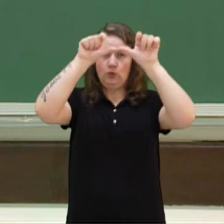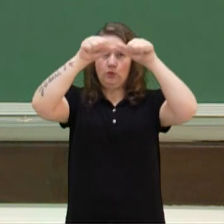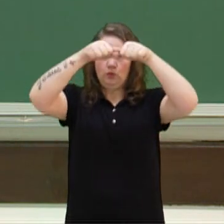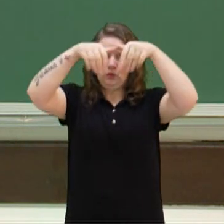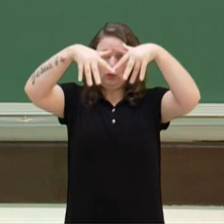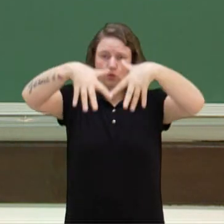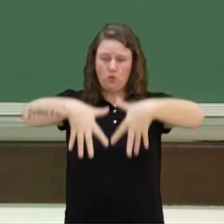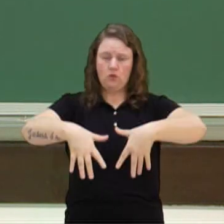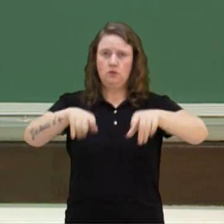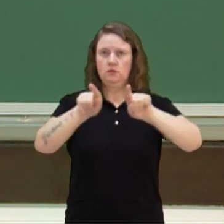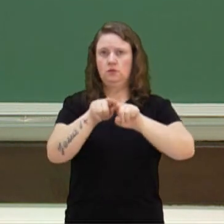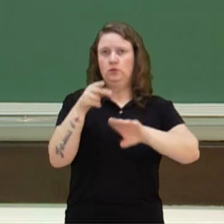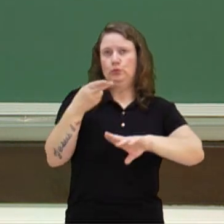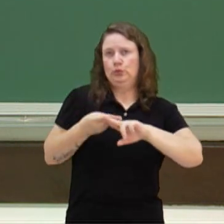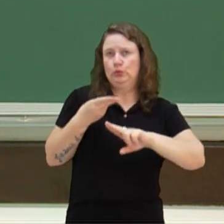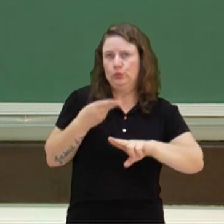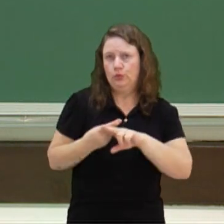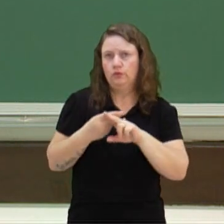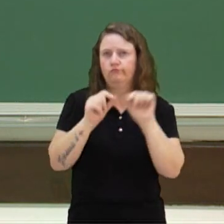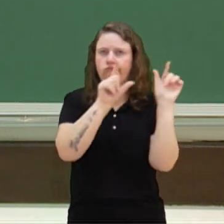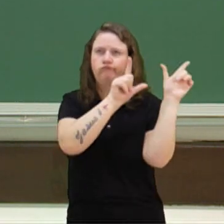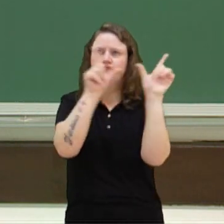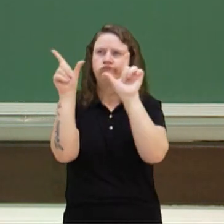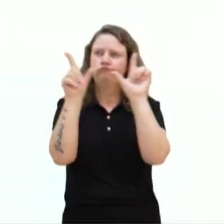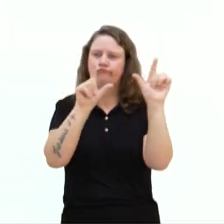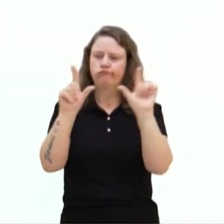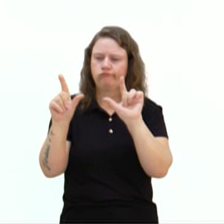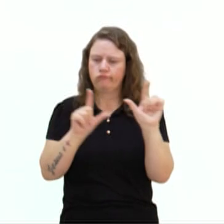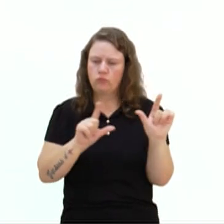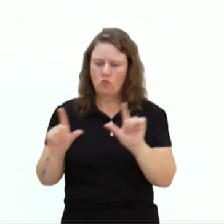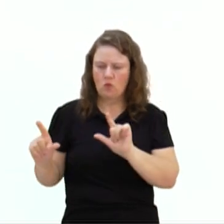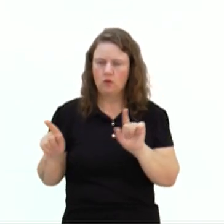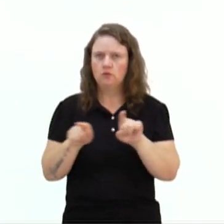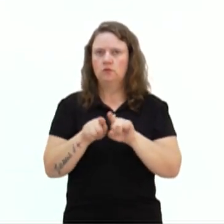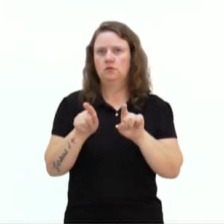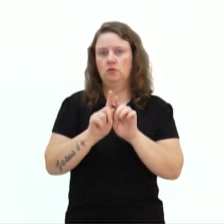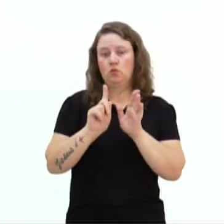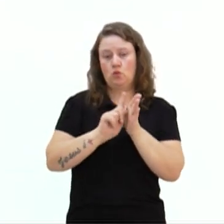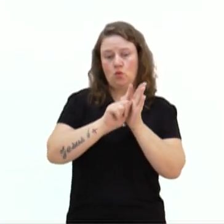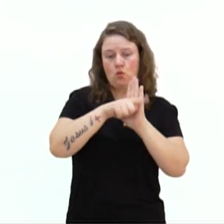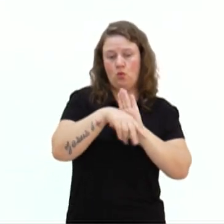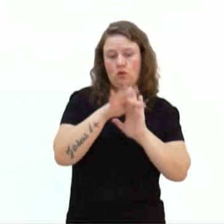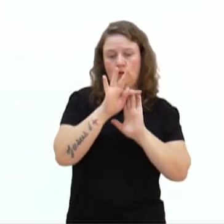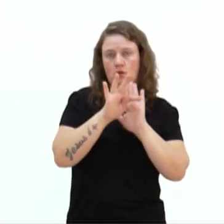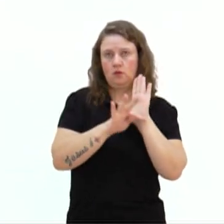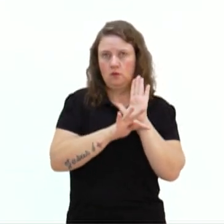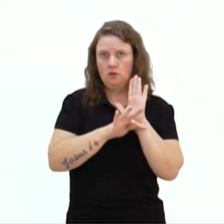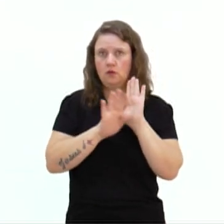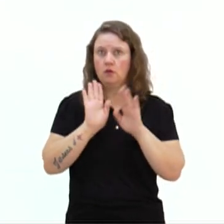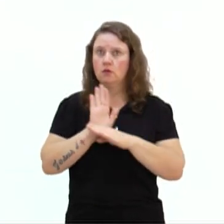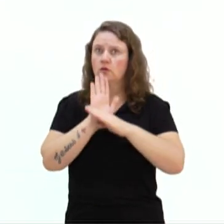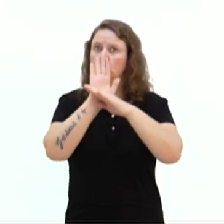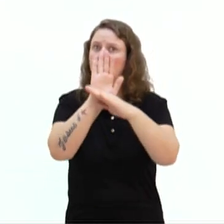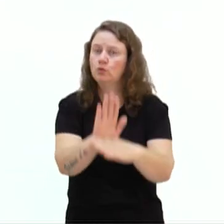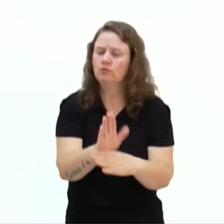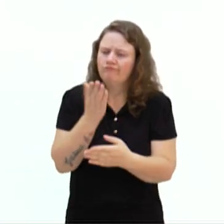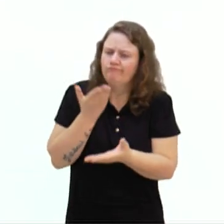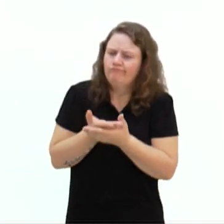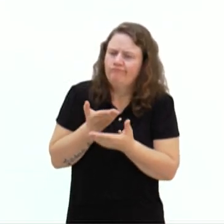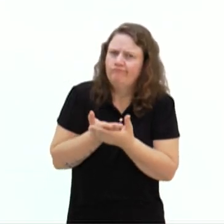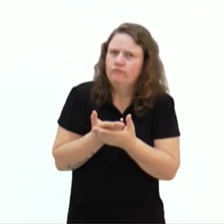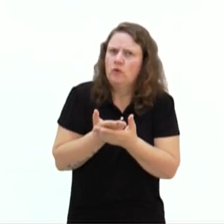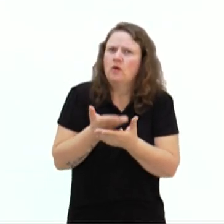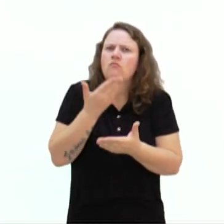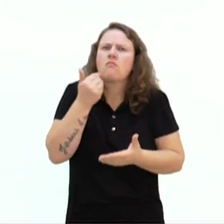é um recurso gráfico e também um gênero textual que é muito apropriado para o estudo, para